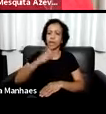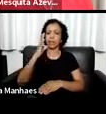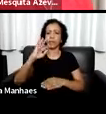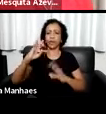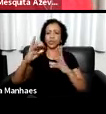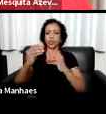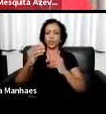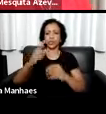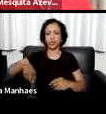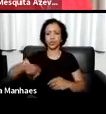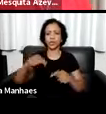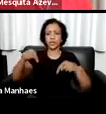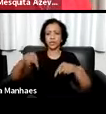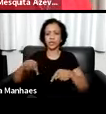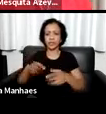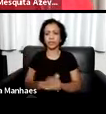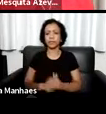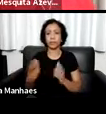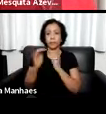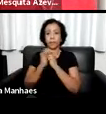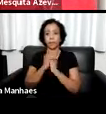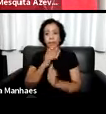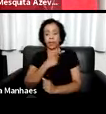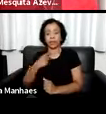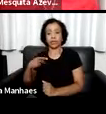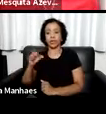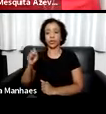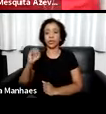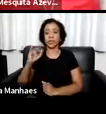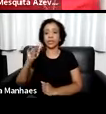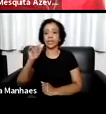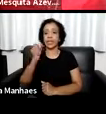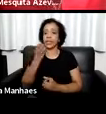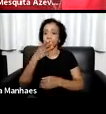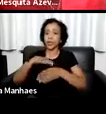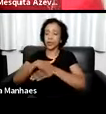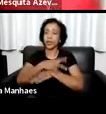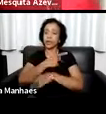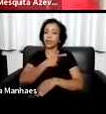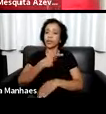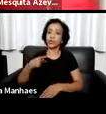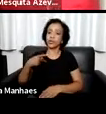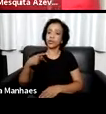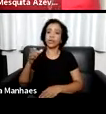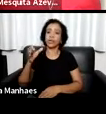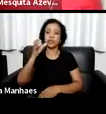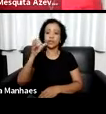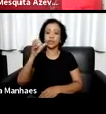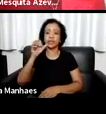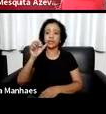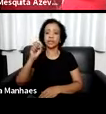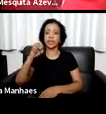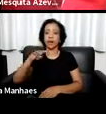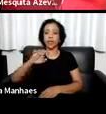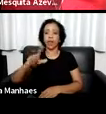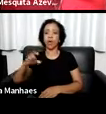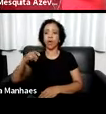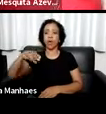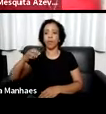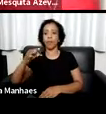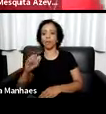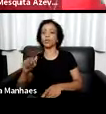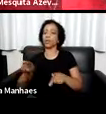pastor Ciro. Vamos dar uma passadinha no Rio de Janeiro, ter uma boa noite do pastor Samuel Mouta, o gerente de missões da Junta de Missões Nacionais, que também